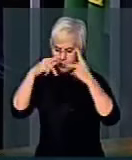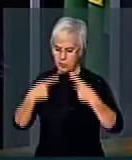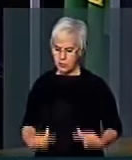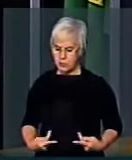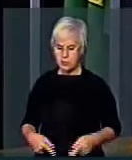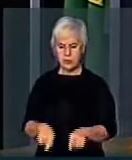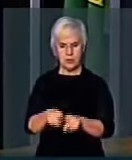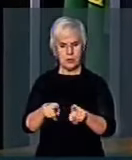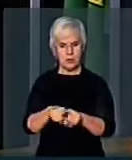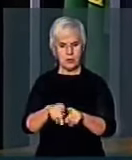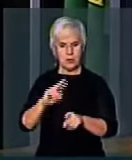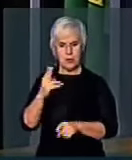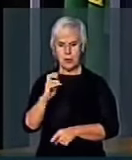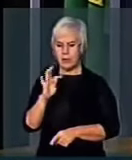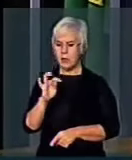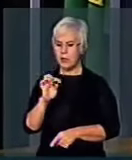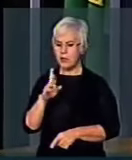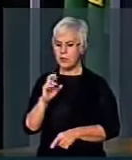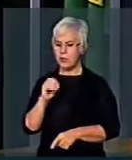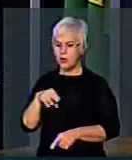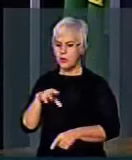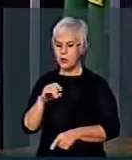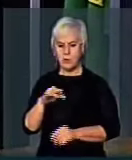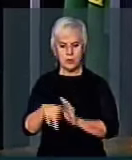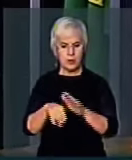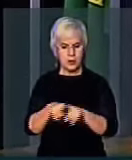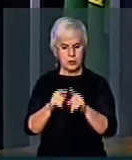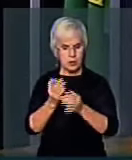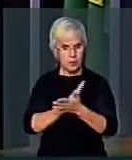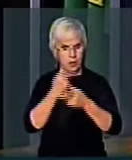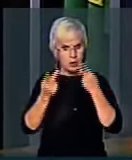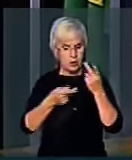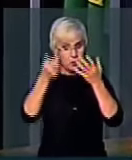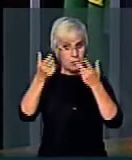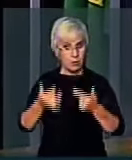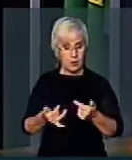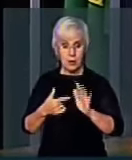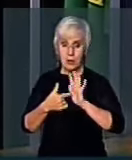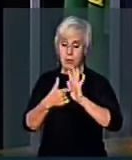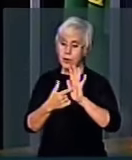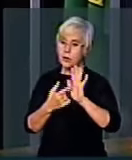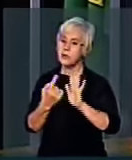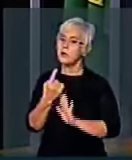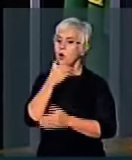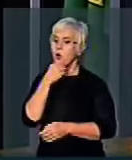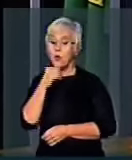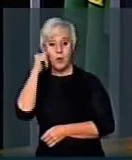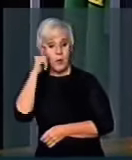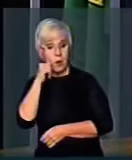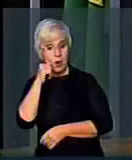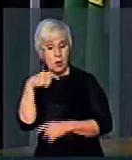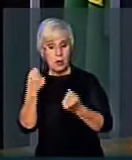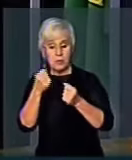os livros, agora já propostos para o ano que vem, são bem claros tocante a isso. Mostra que um casal, um homem e uma mulher, deve